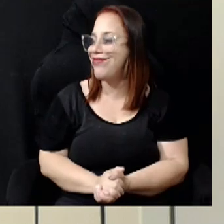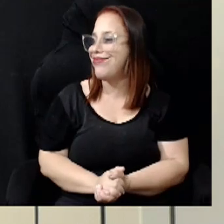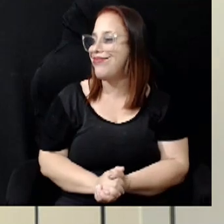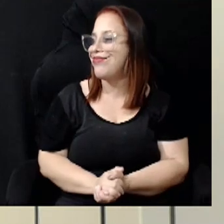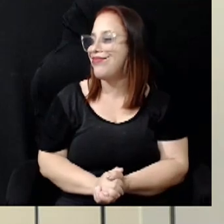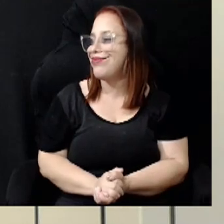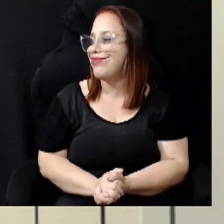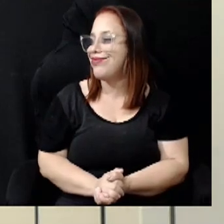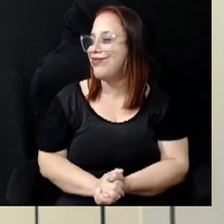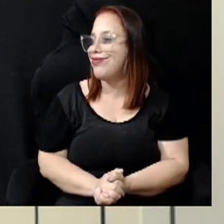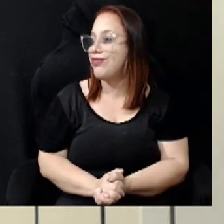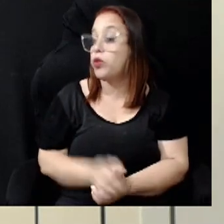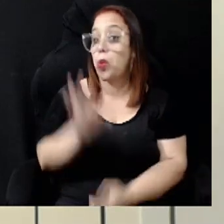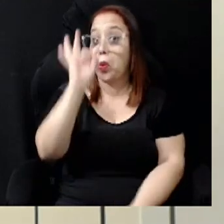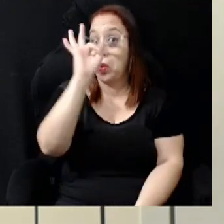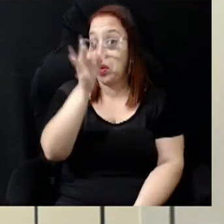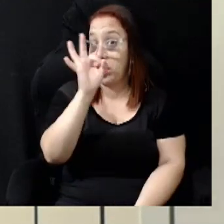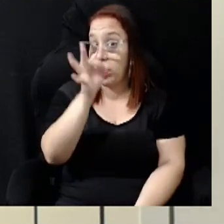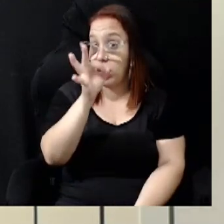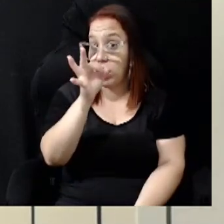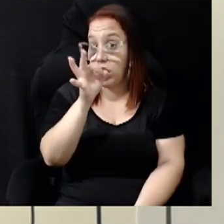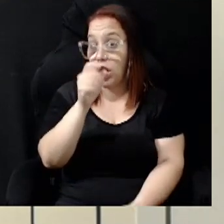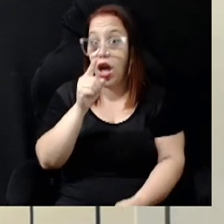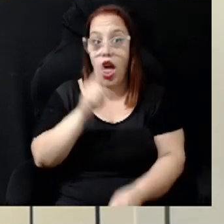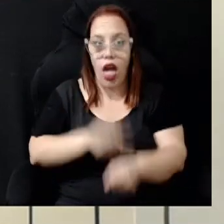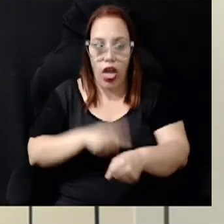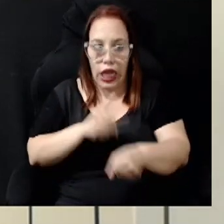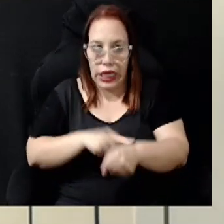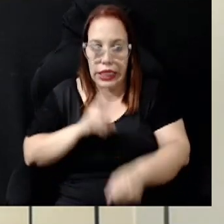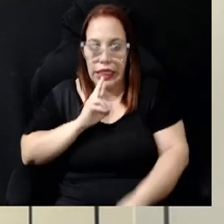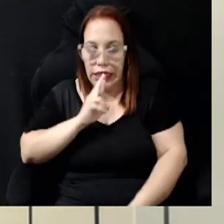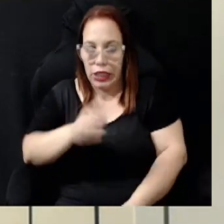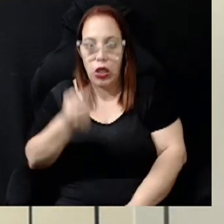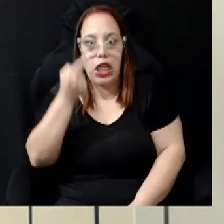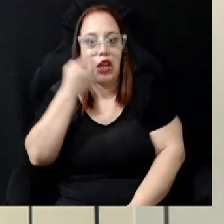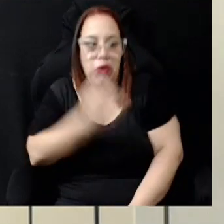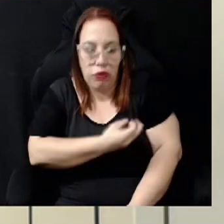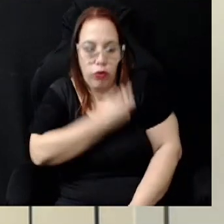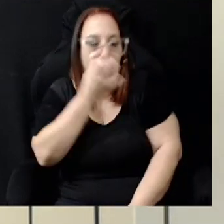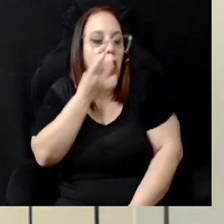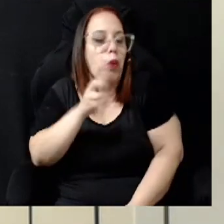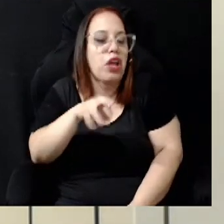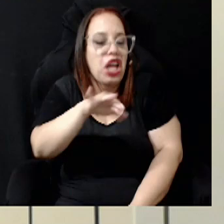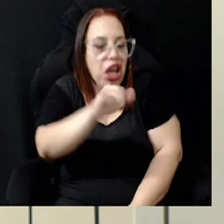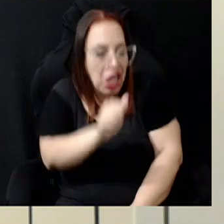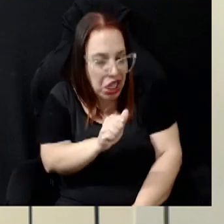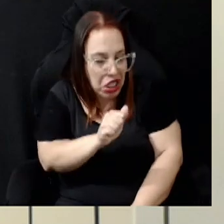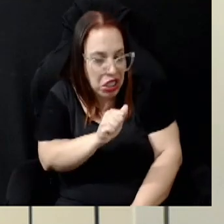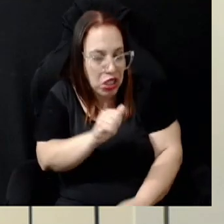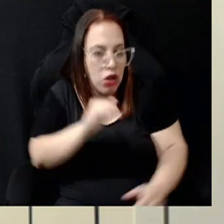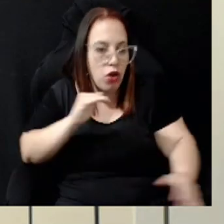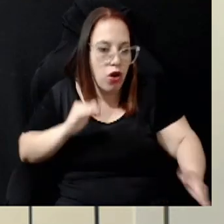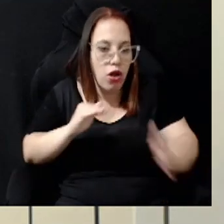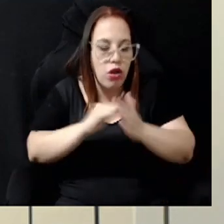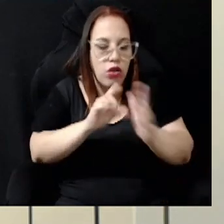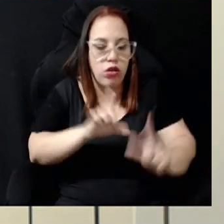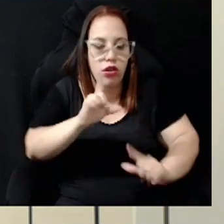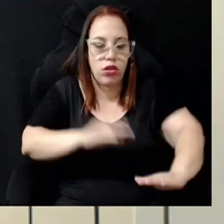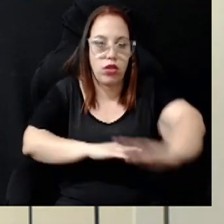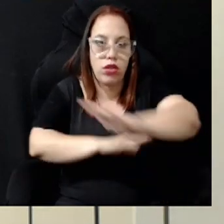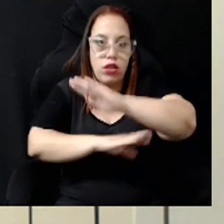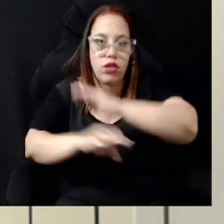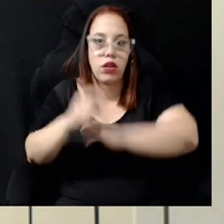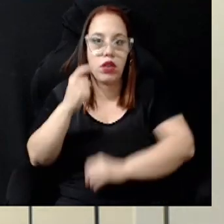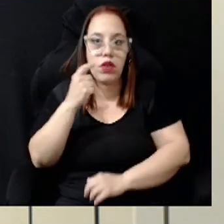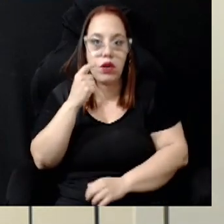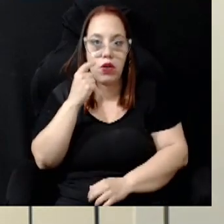Tá certo. Então, em tempo real aqui, você viu as mídias, acesso da TV Câmara Campinas, Gabriel. Muito bacana, com a